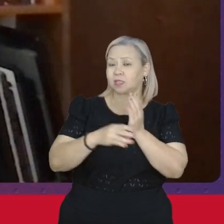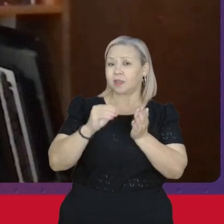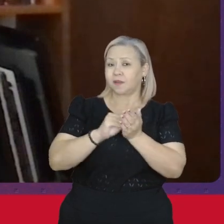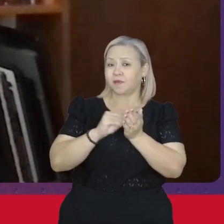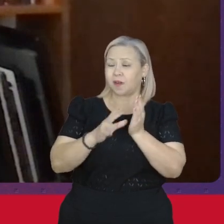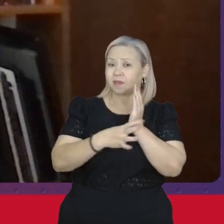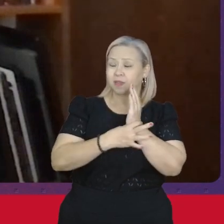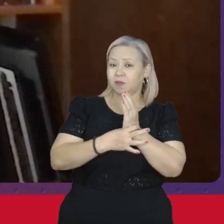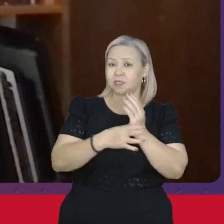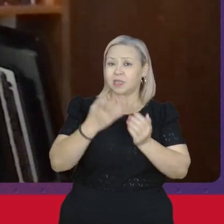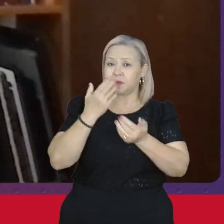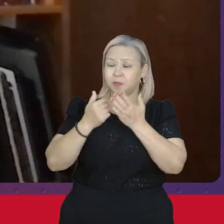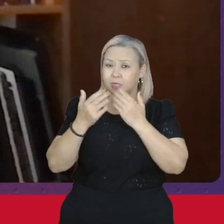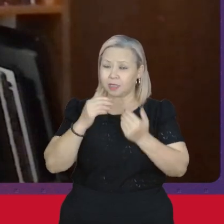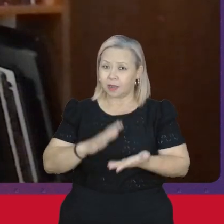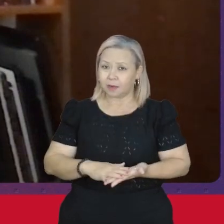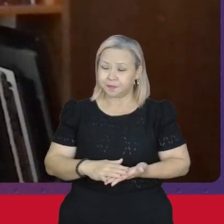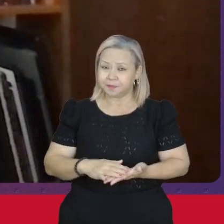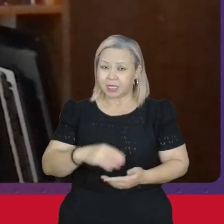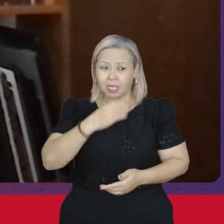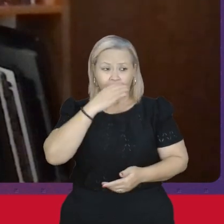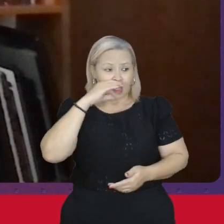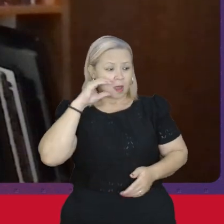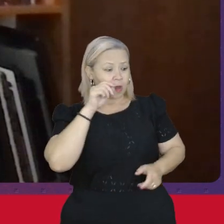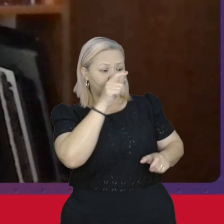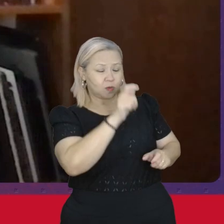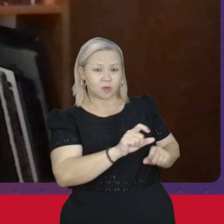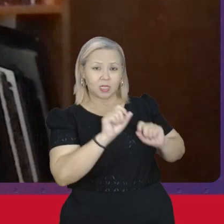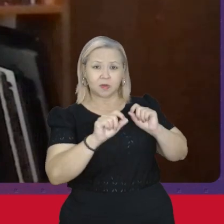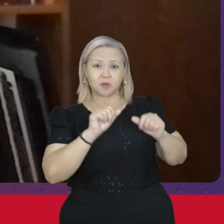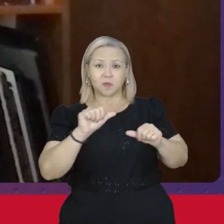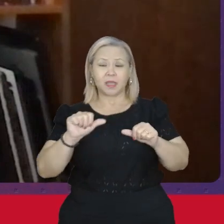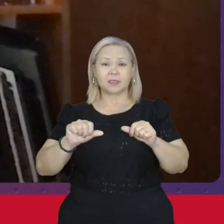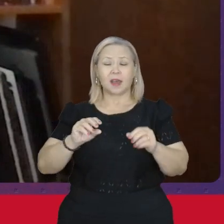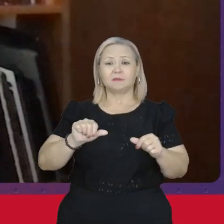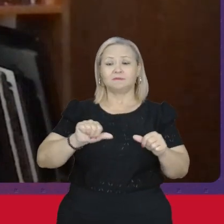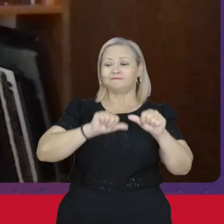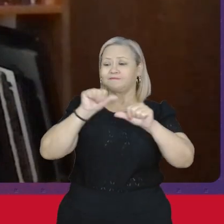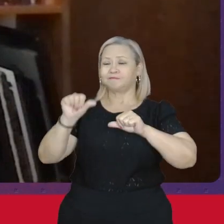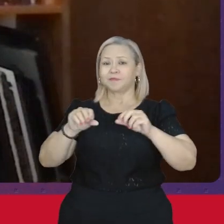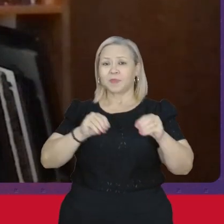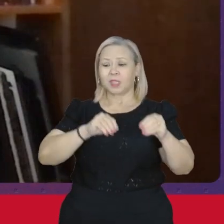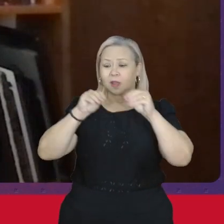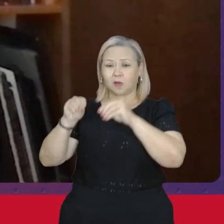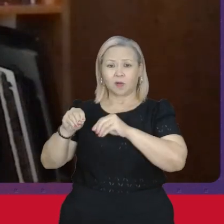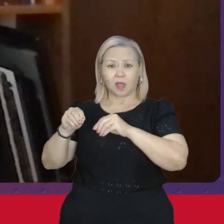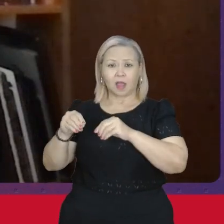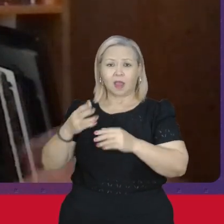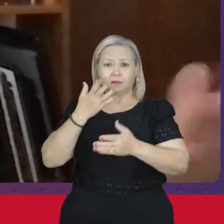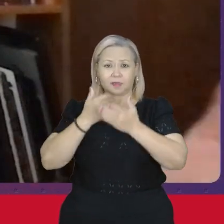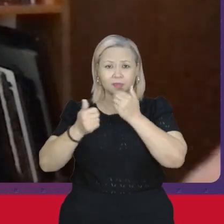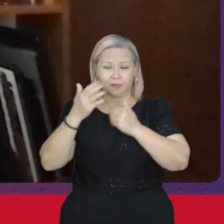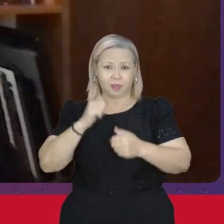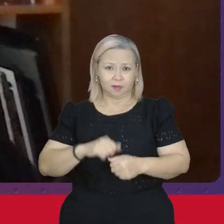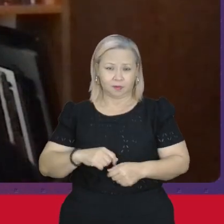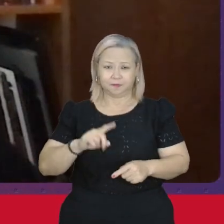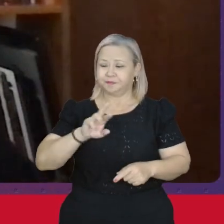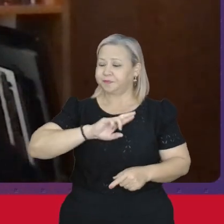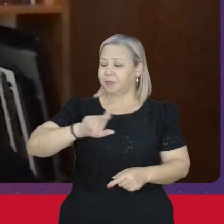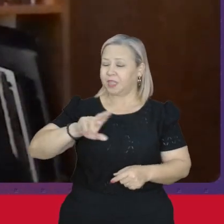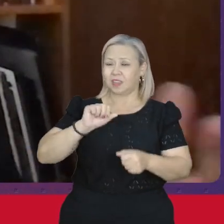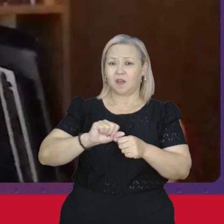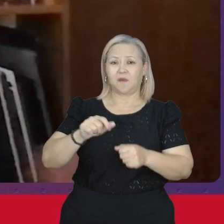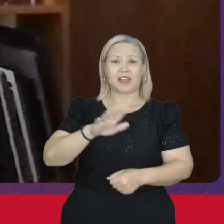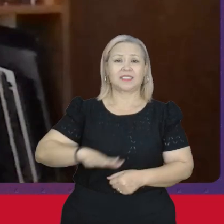adultos começam a pular refeições, então as pessoas não fazem todas as refeições que deveriam fazer ao longo do dia, né? Como o